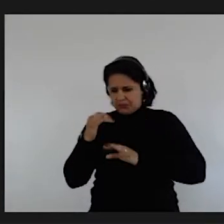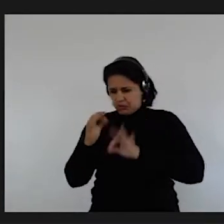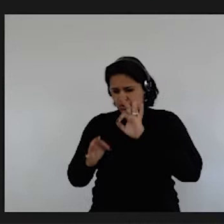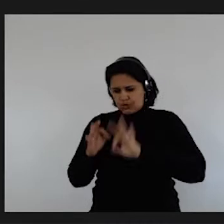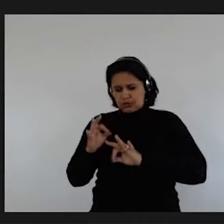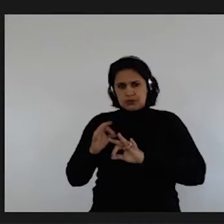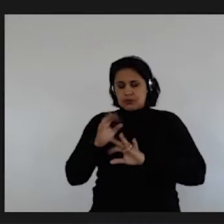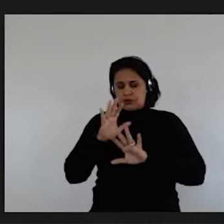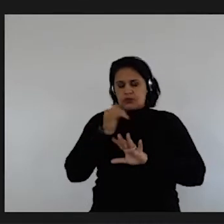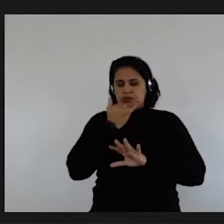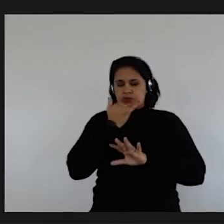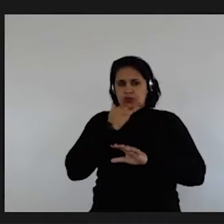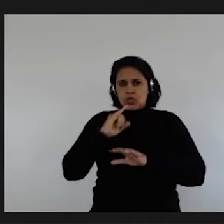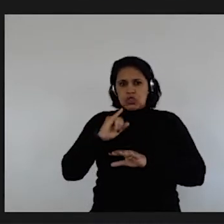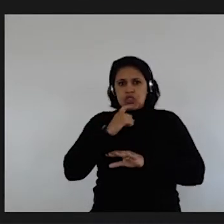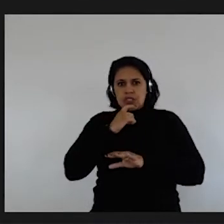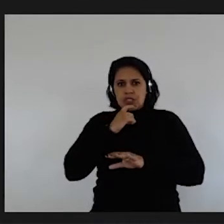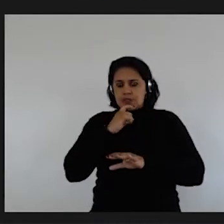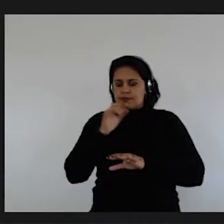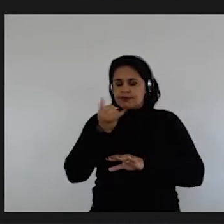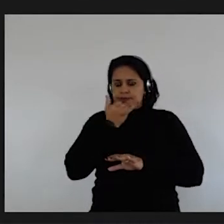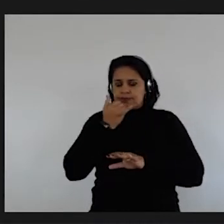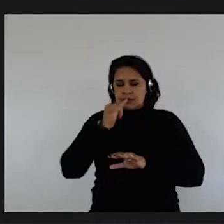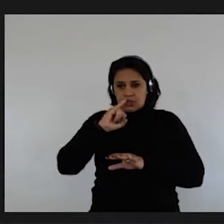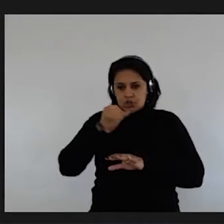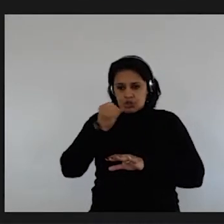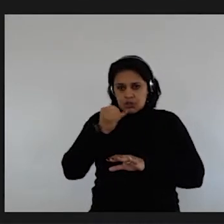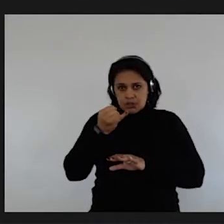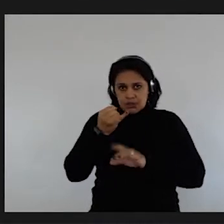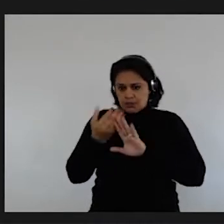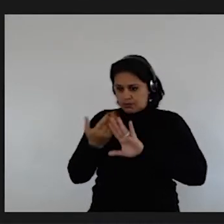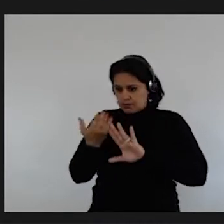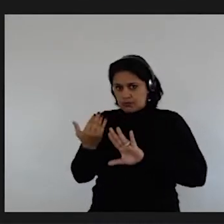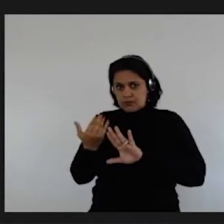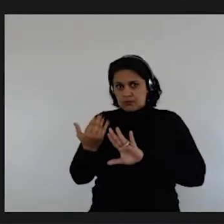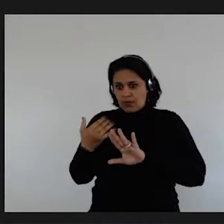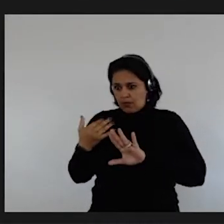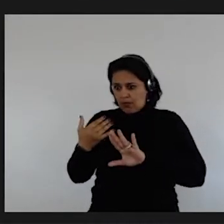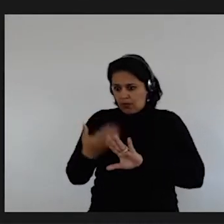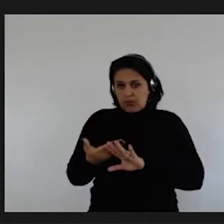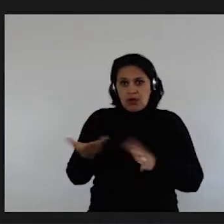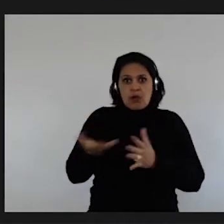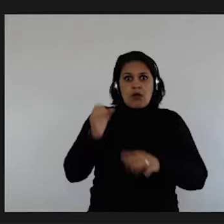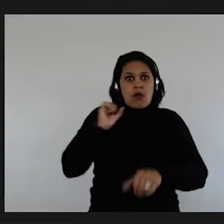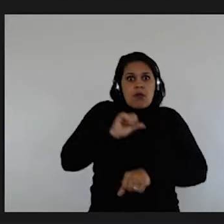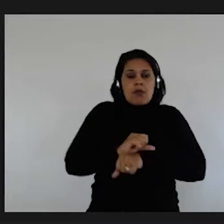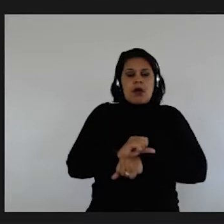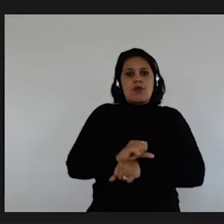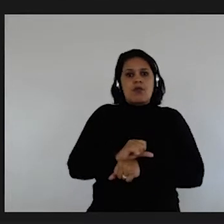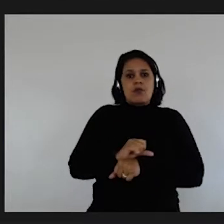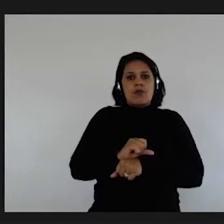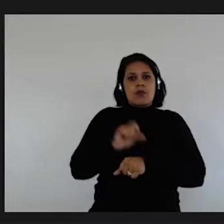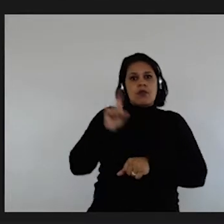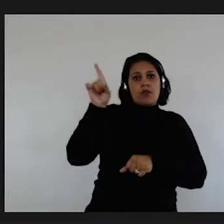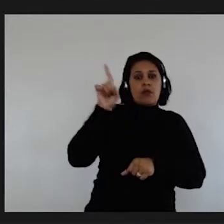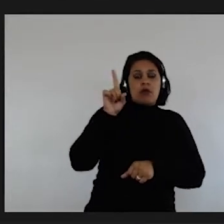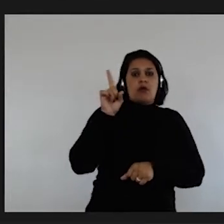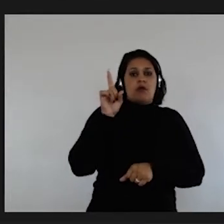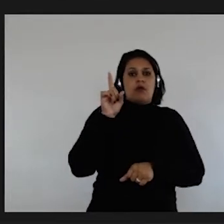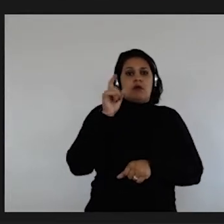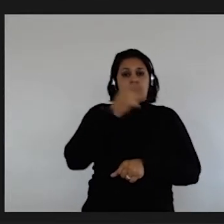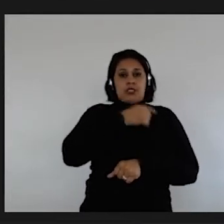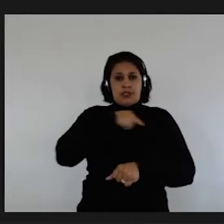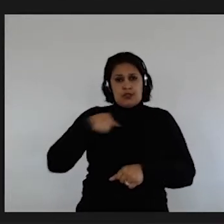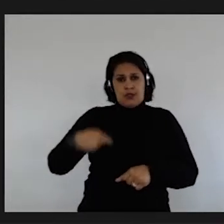parou. Aquilo que era uma gripe forte ocorrida na longínqua China tornou-se uma pandemia de proporções